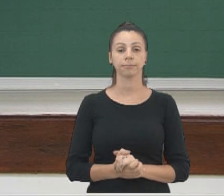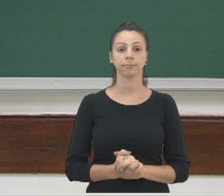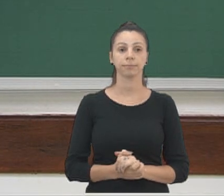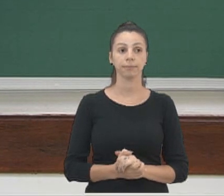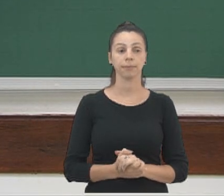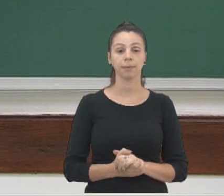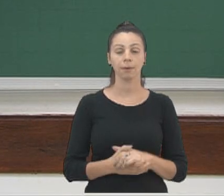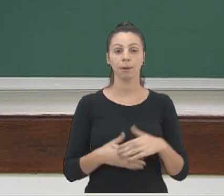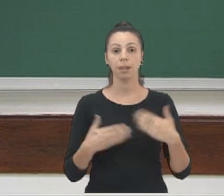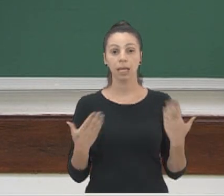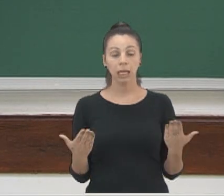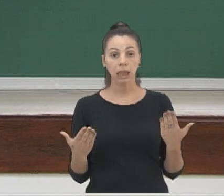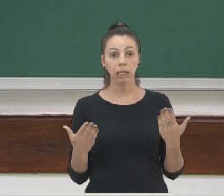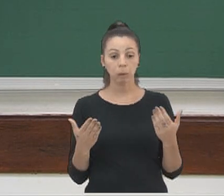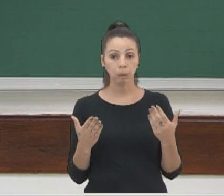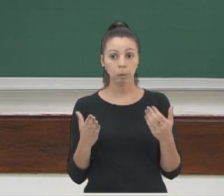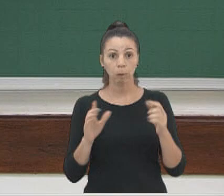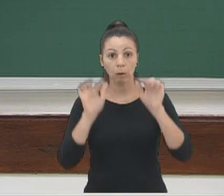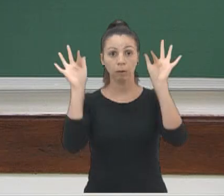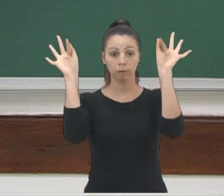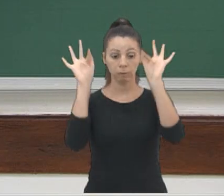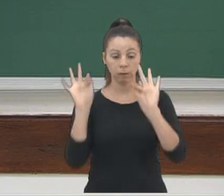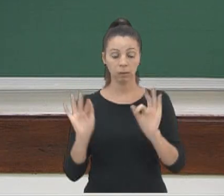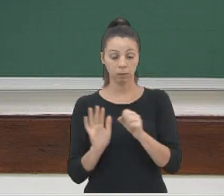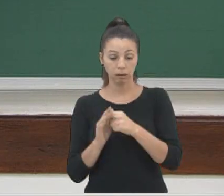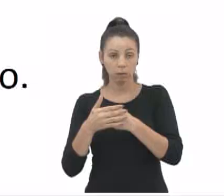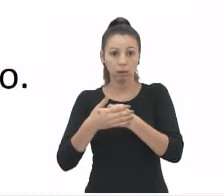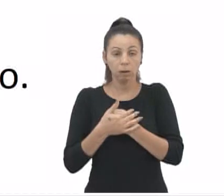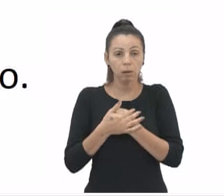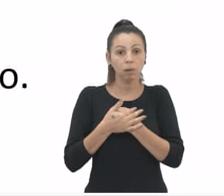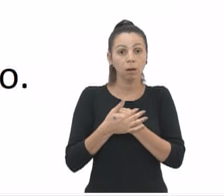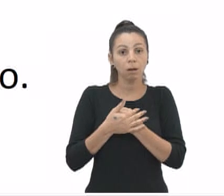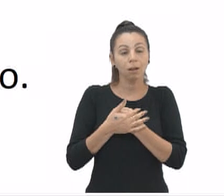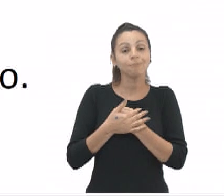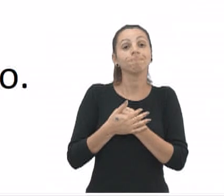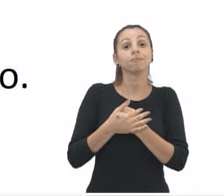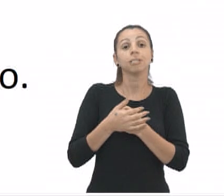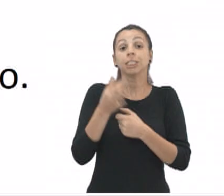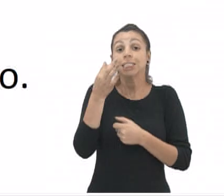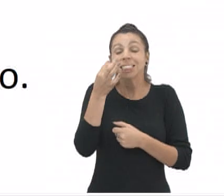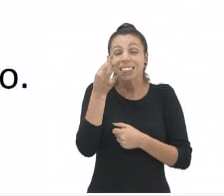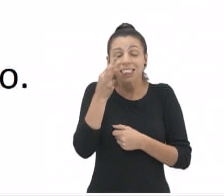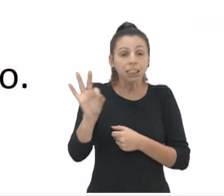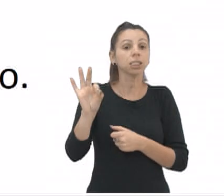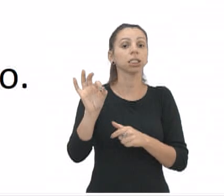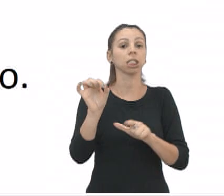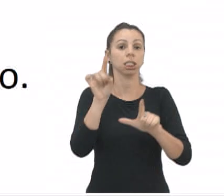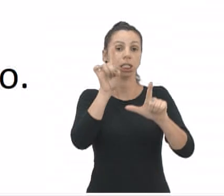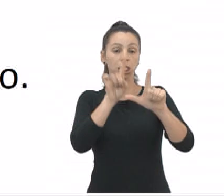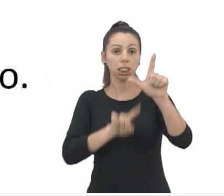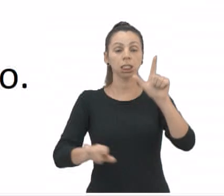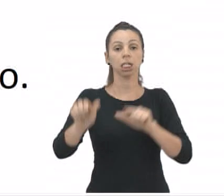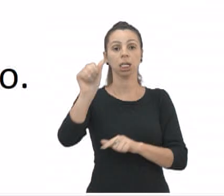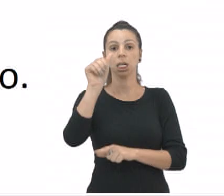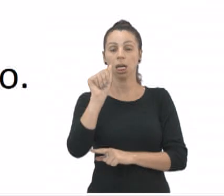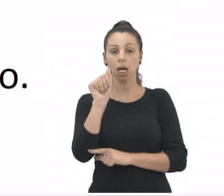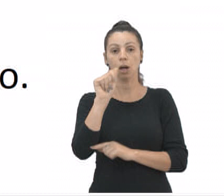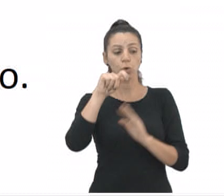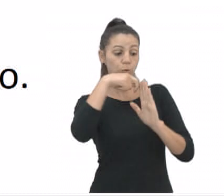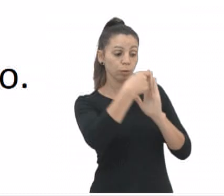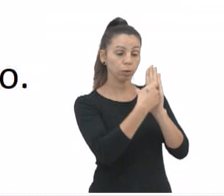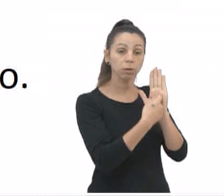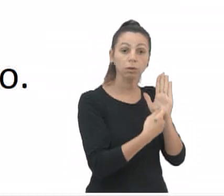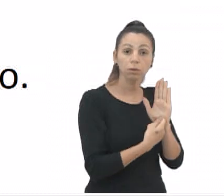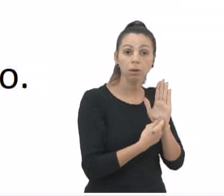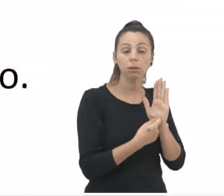então? Felicidade clandestina, você marcou com certeza a letra A, né? O texto já traz isso, a